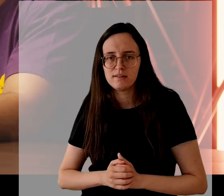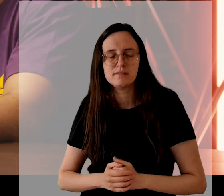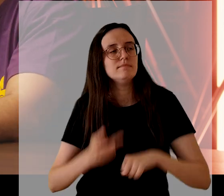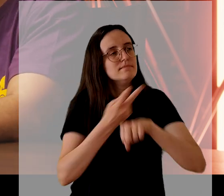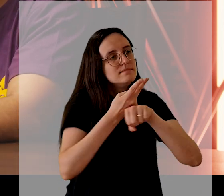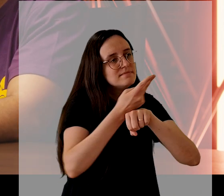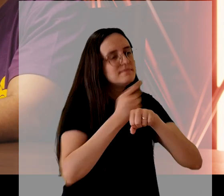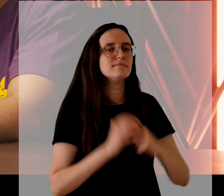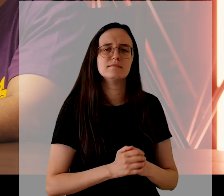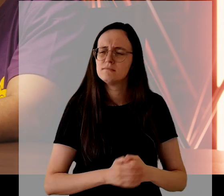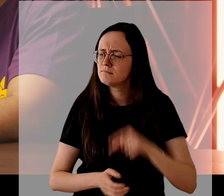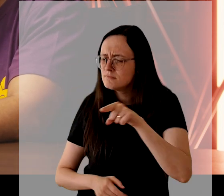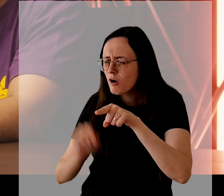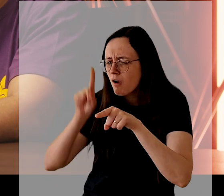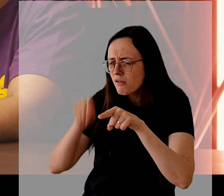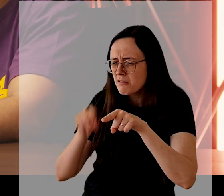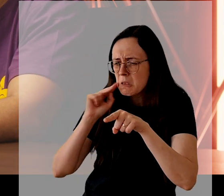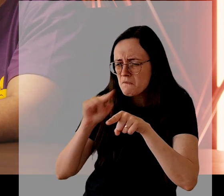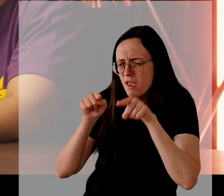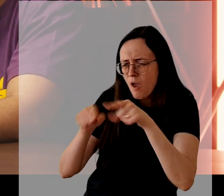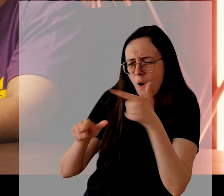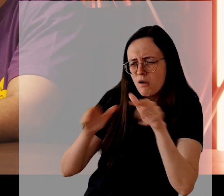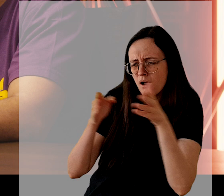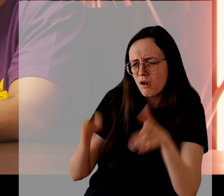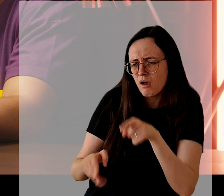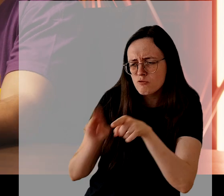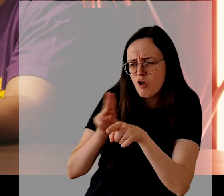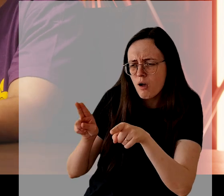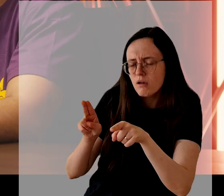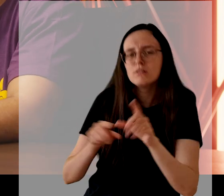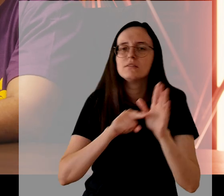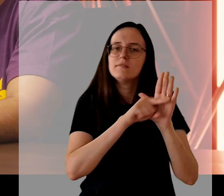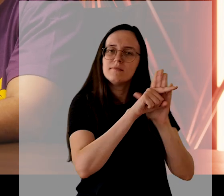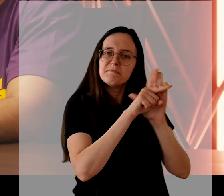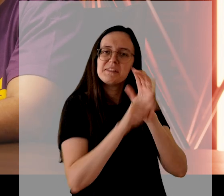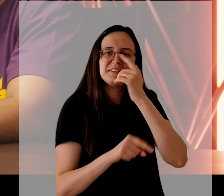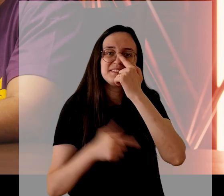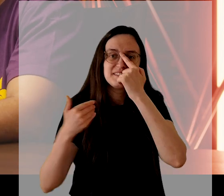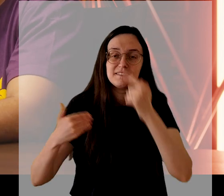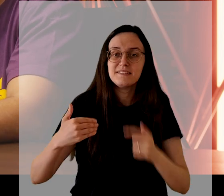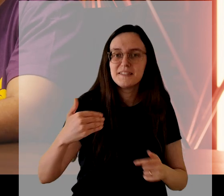ia lá pesquisar. E essa outra coisa que apareceu nesse outro carrinho de som aqui, ia lá pesquisar.